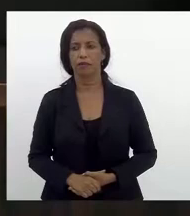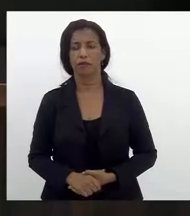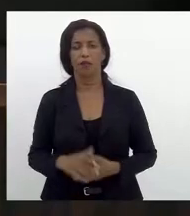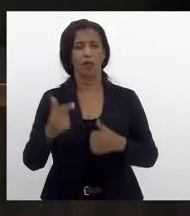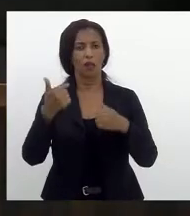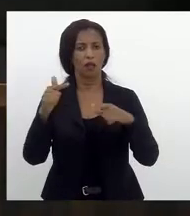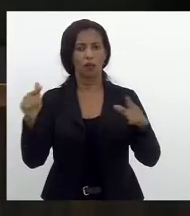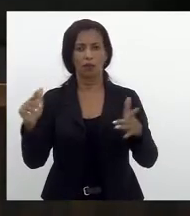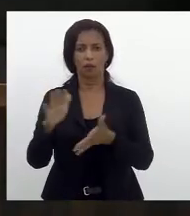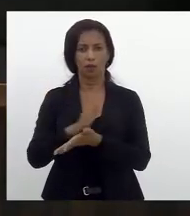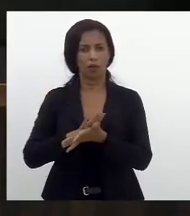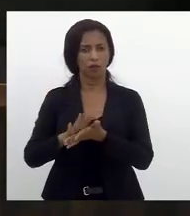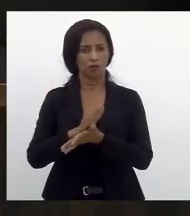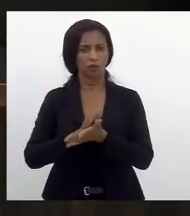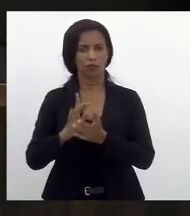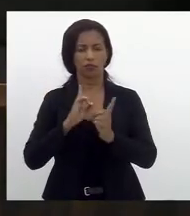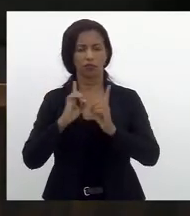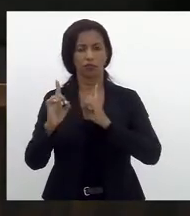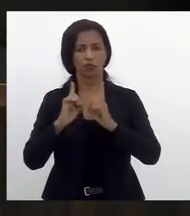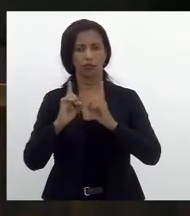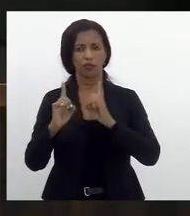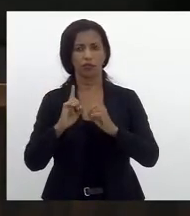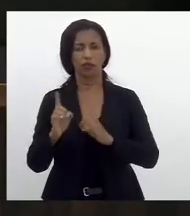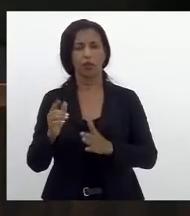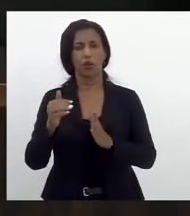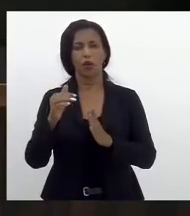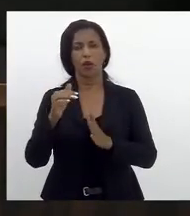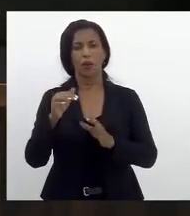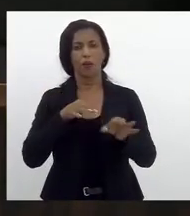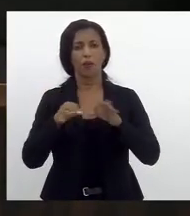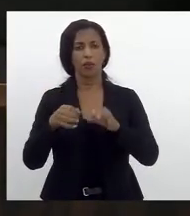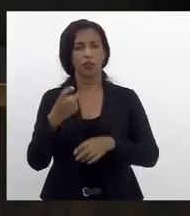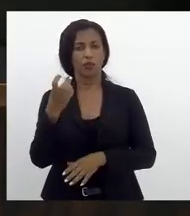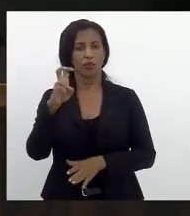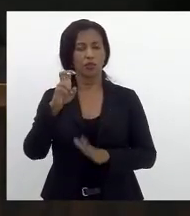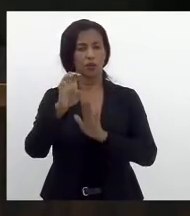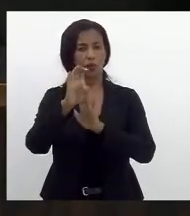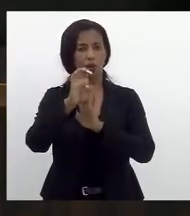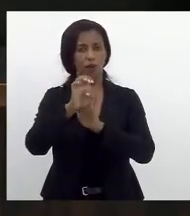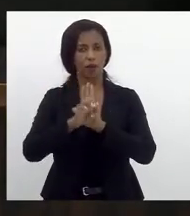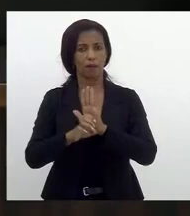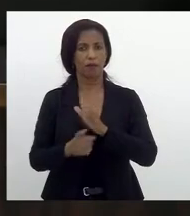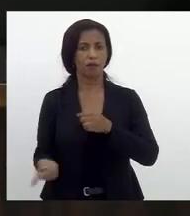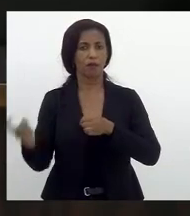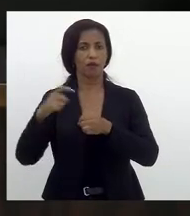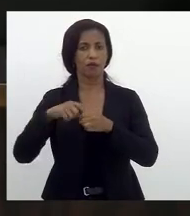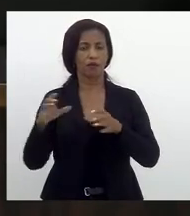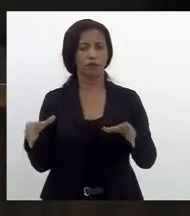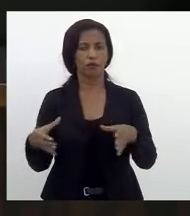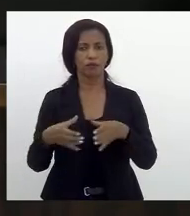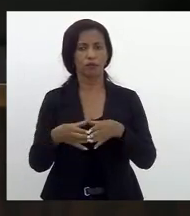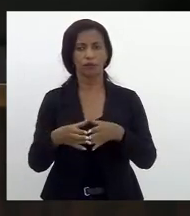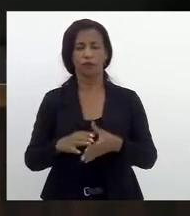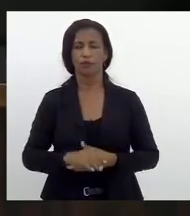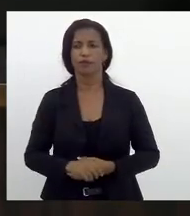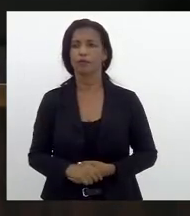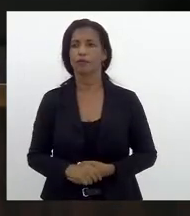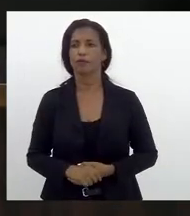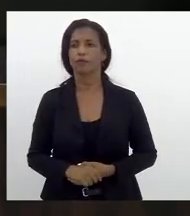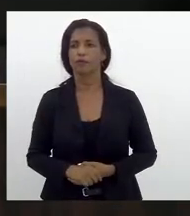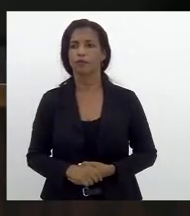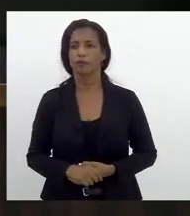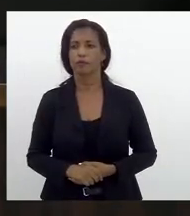havendo mais quem queira discutir, encerrada a discussão, o projeto recebeu 5 emendas, retorna às comissões.